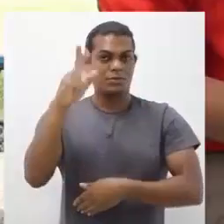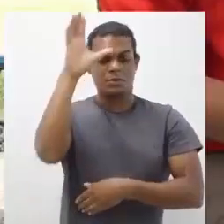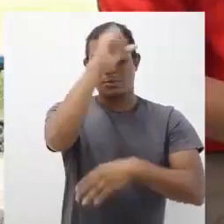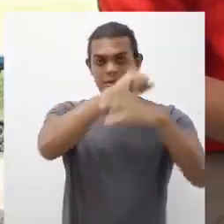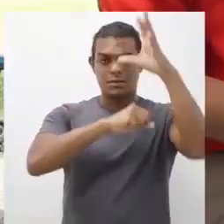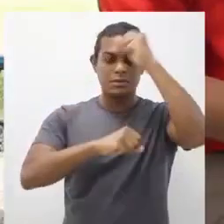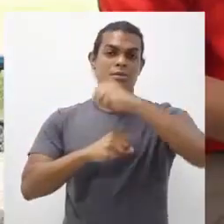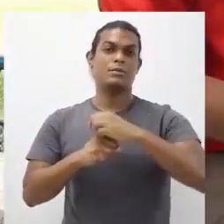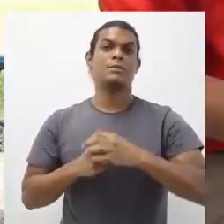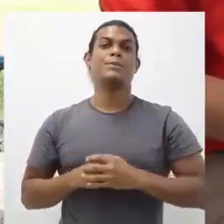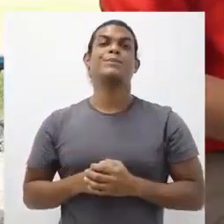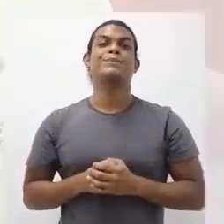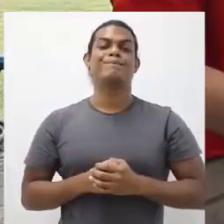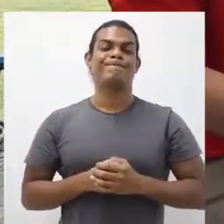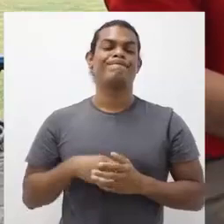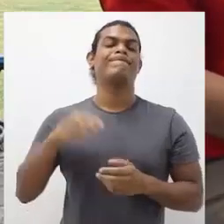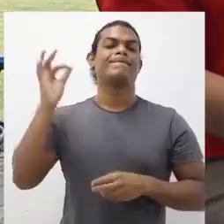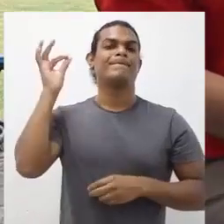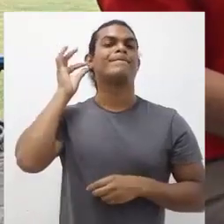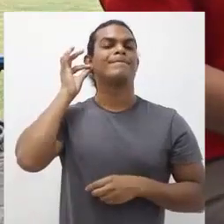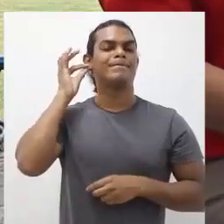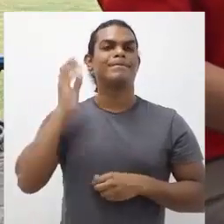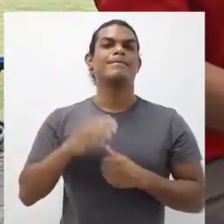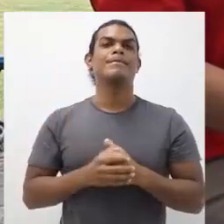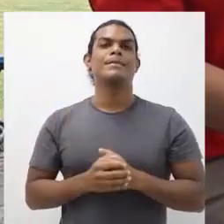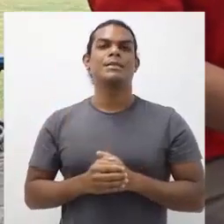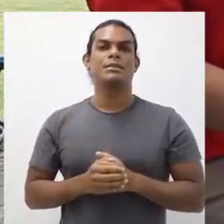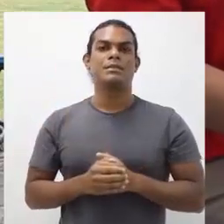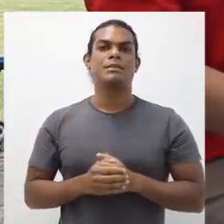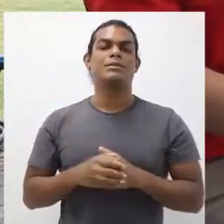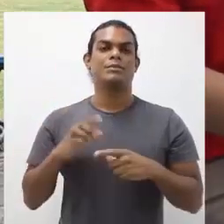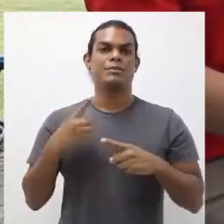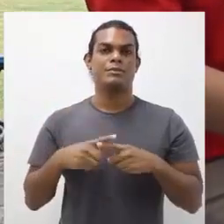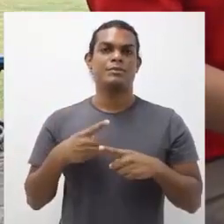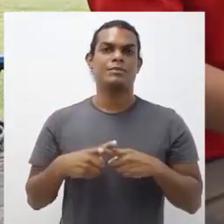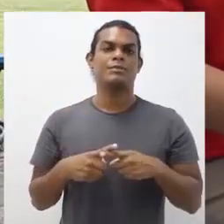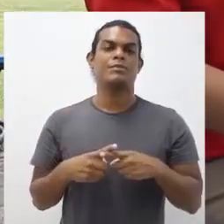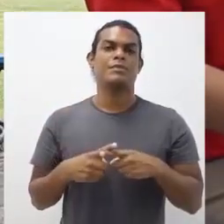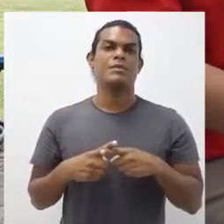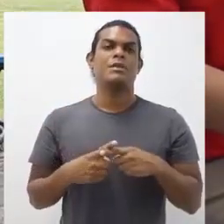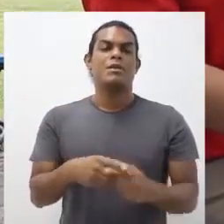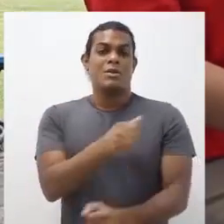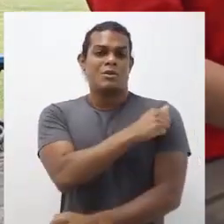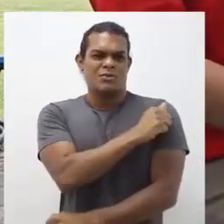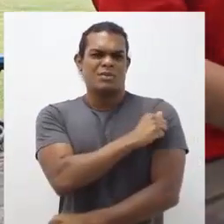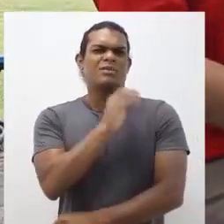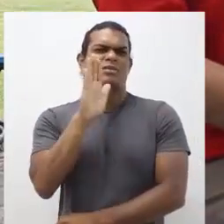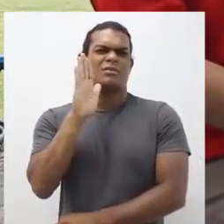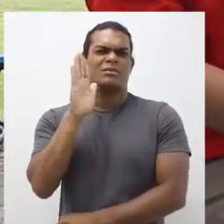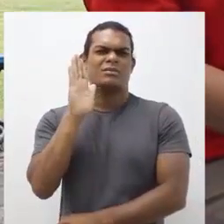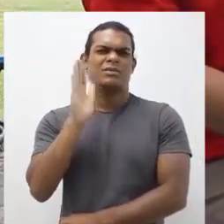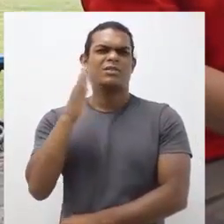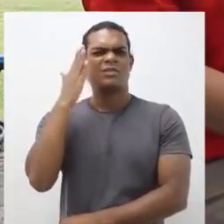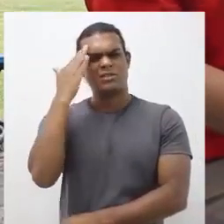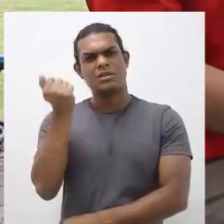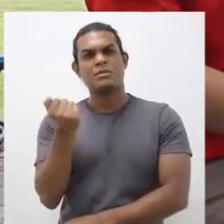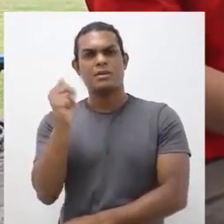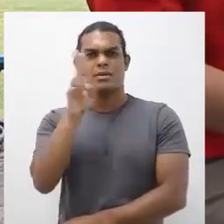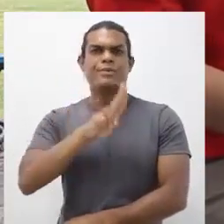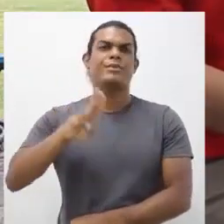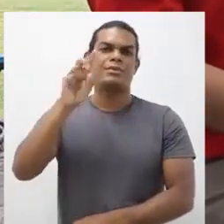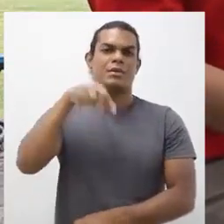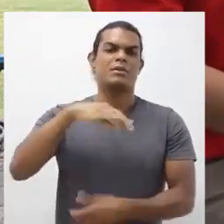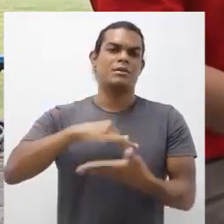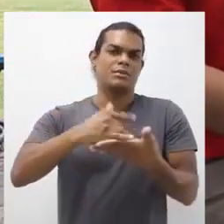sua aprendizagem. Perfeito, justamente porque o aluno, o estudante, ele já tem esse conhecimento social